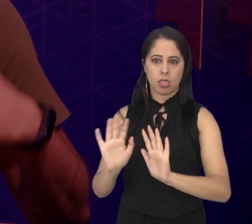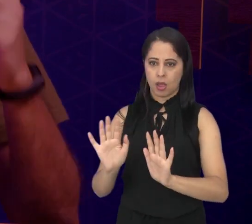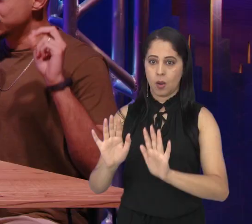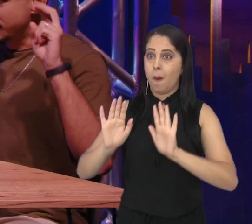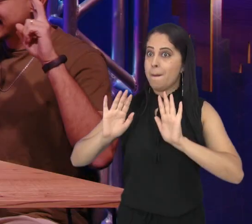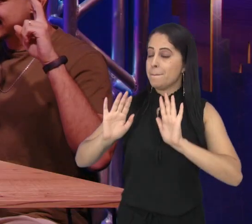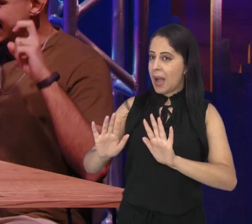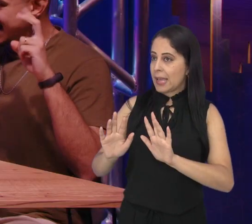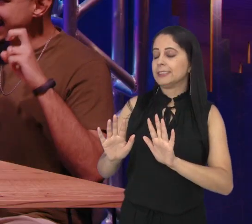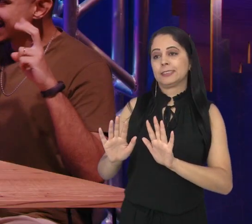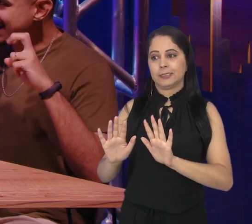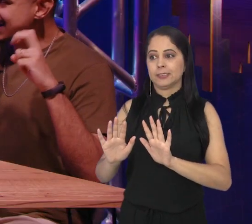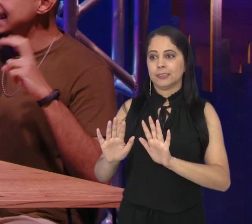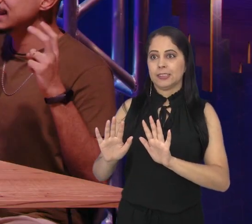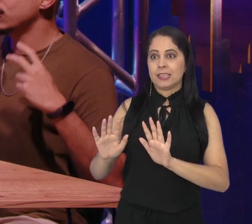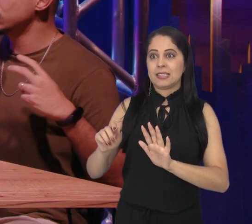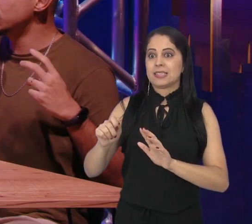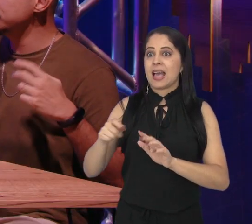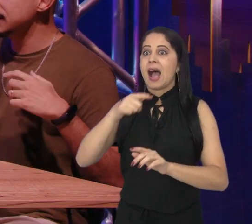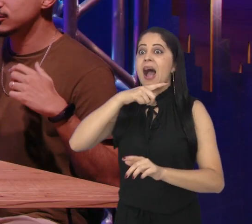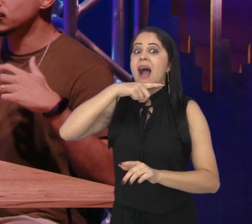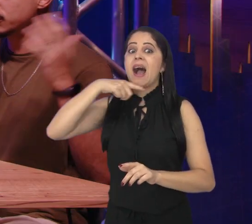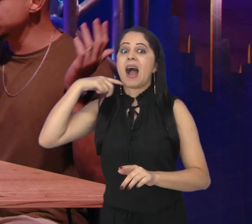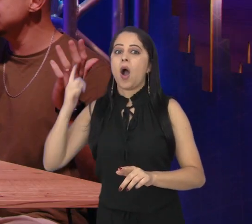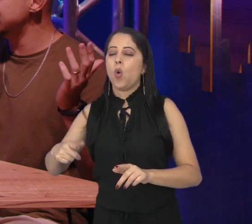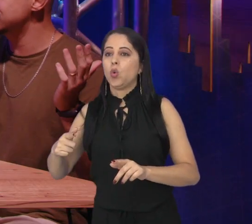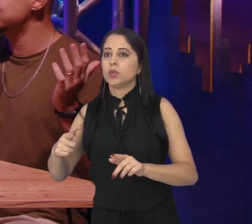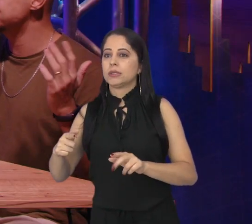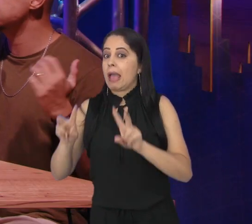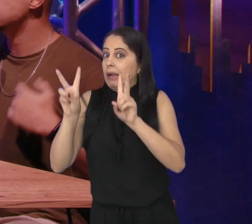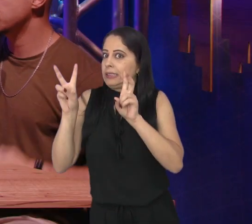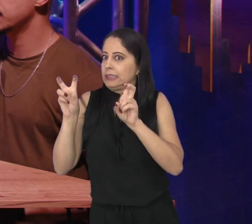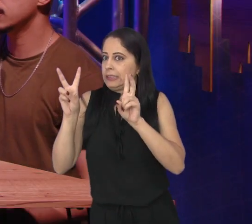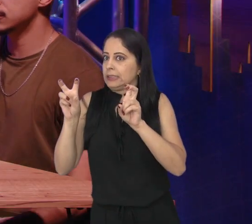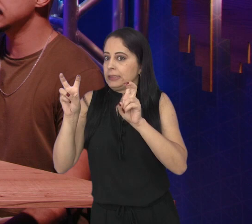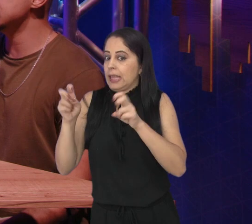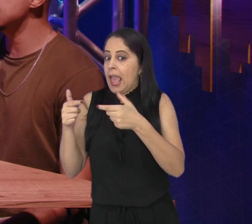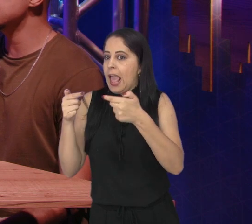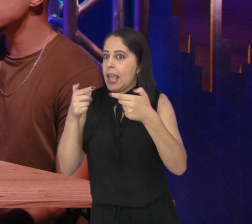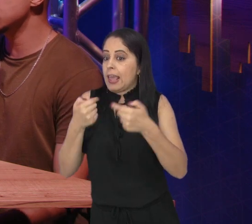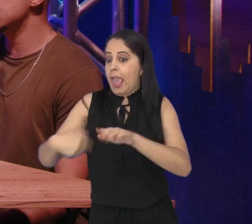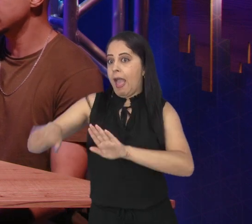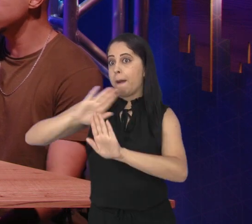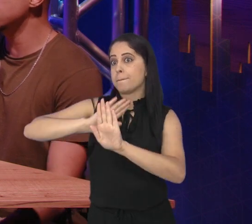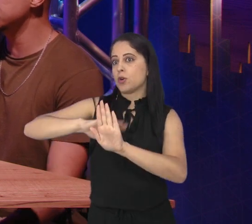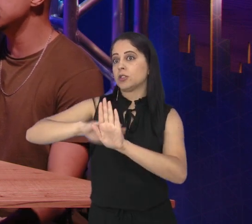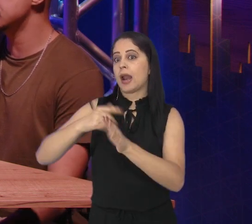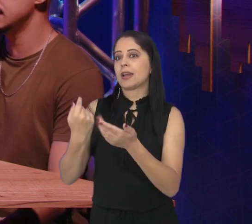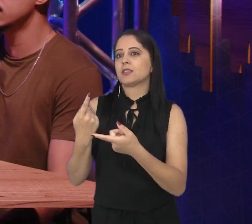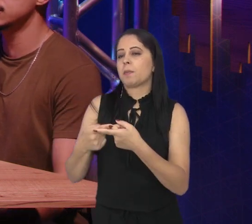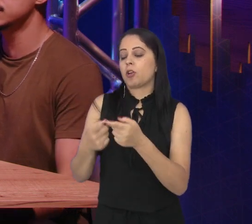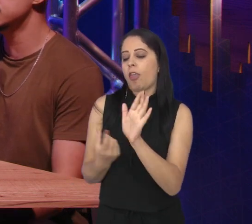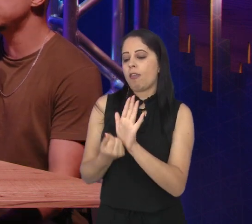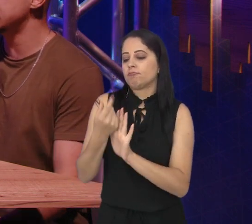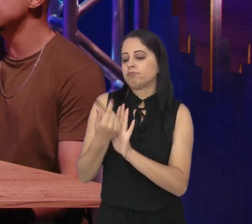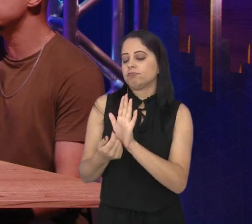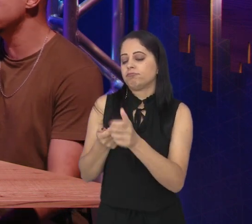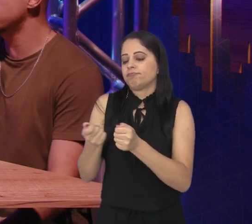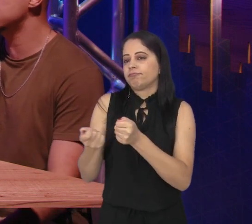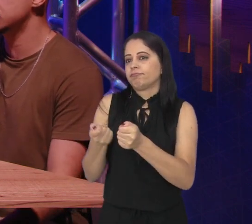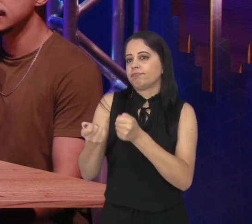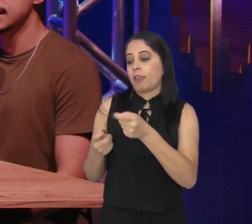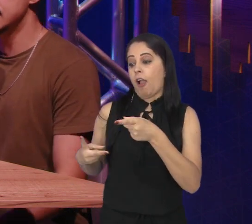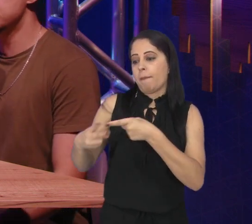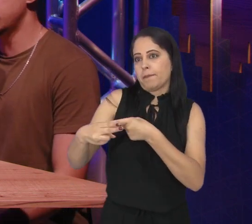está numa guerra econômica com o mundo inteiro. Exatamente. Por causa dessas sanções econômicas que um faz